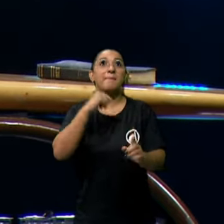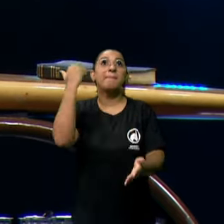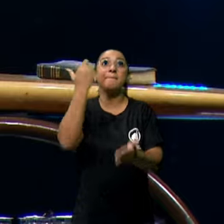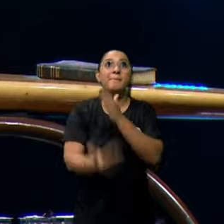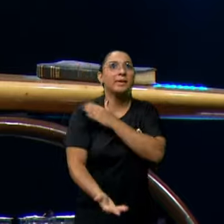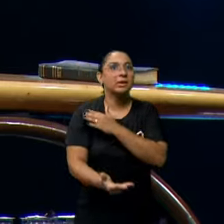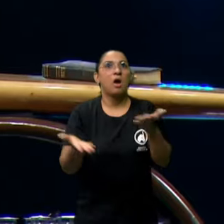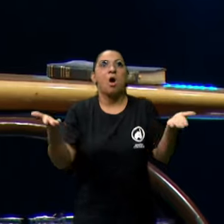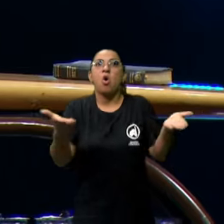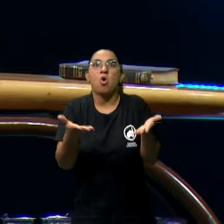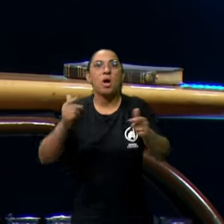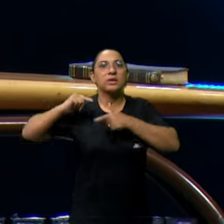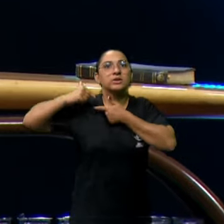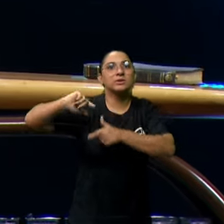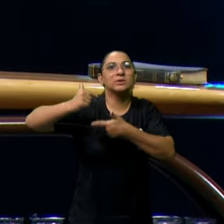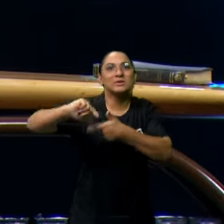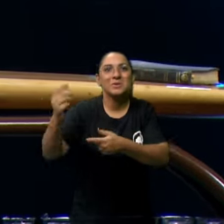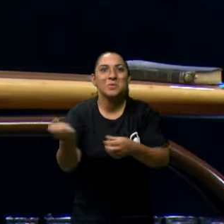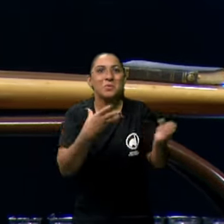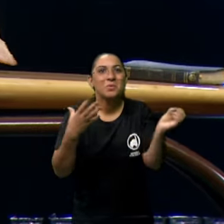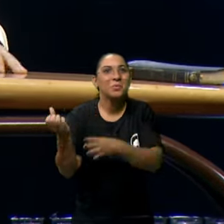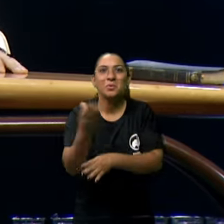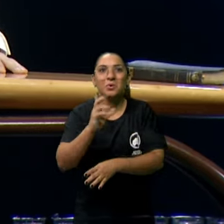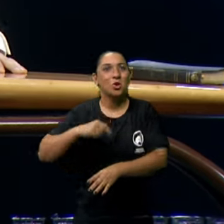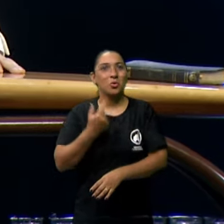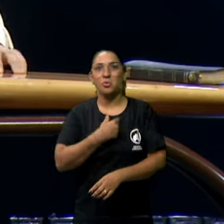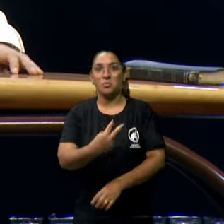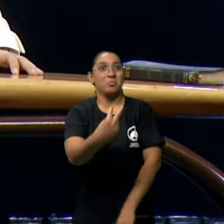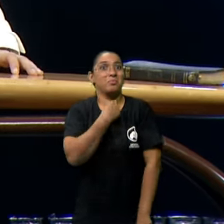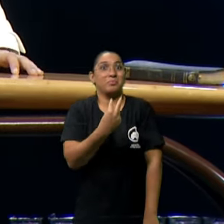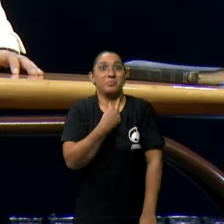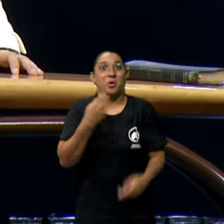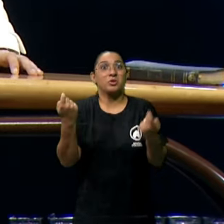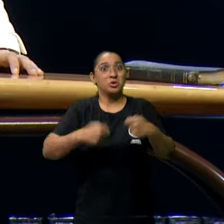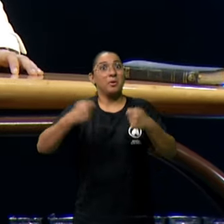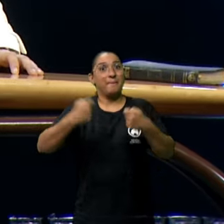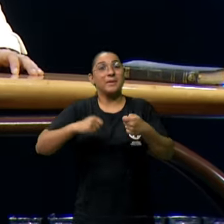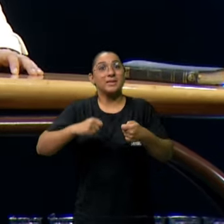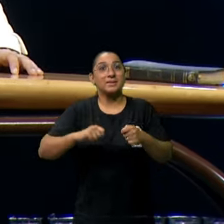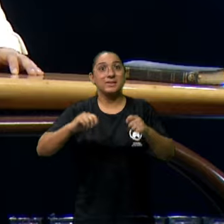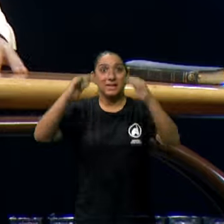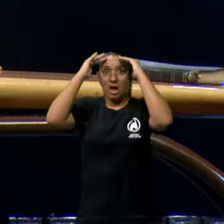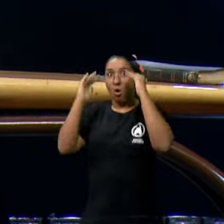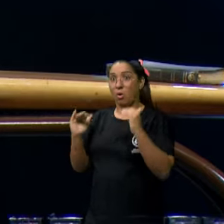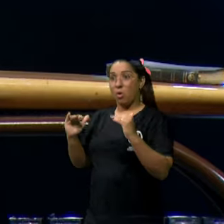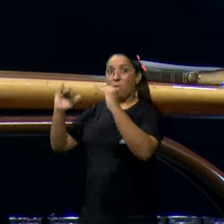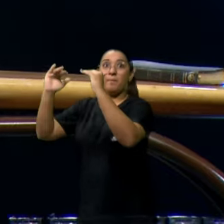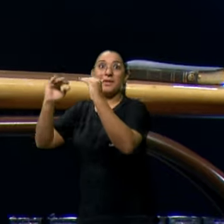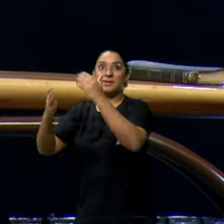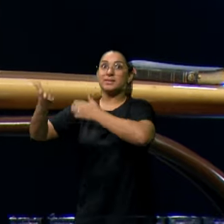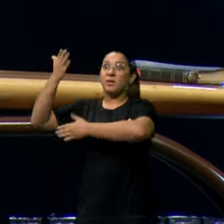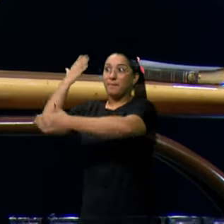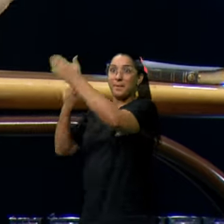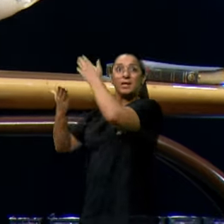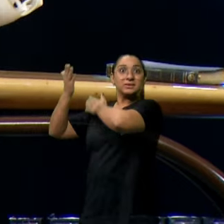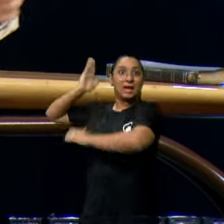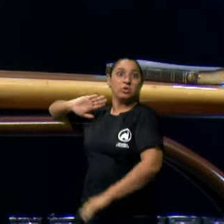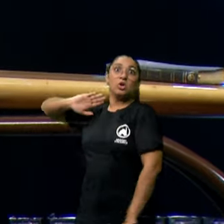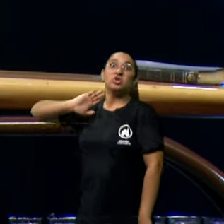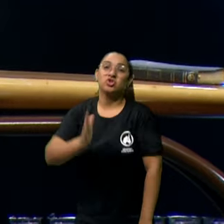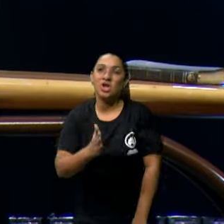dizer o Decreto da terra ele tem que ser submeter aquilo que o eterno escreveu no seu livro Deus tinha